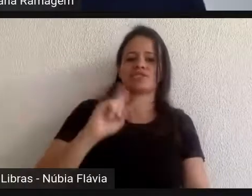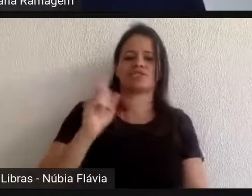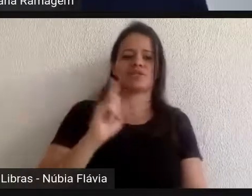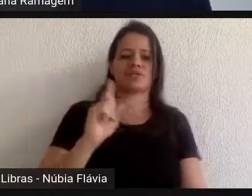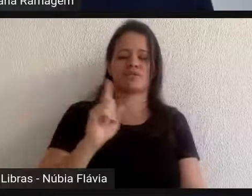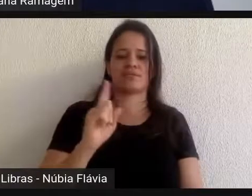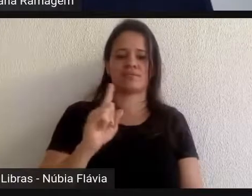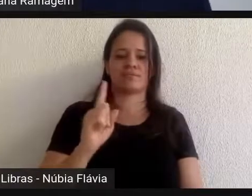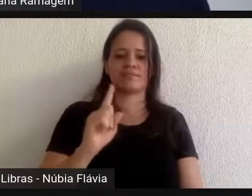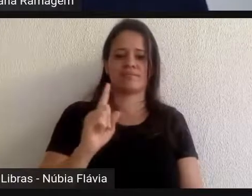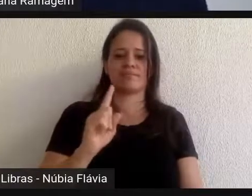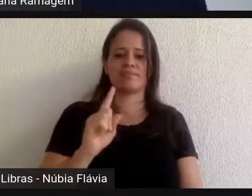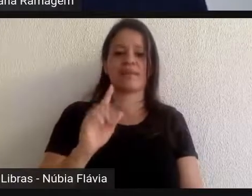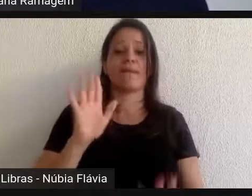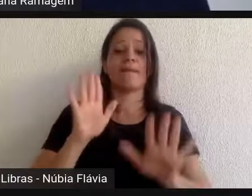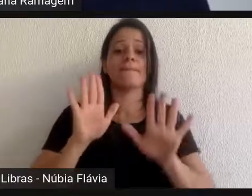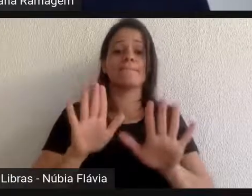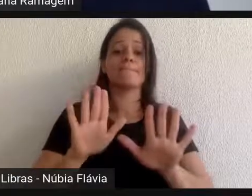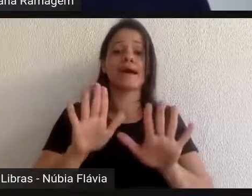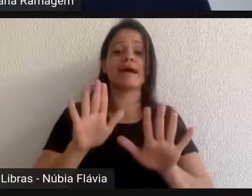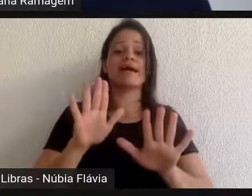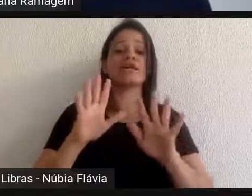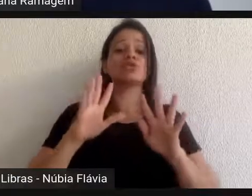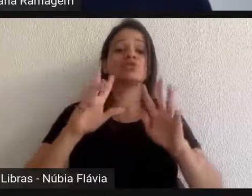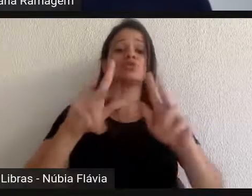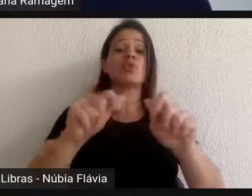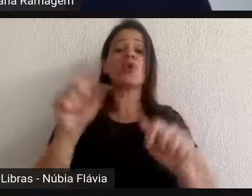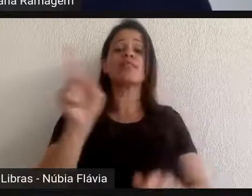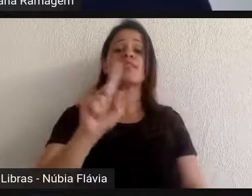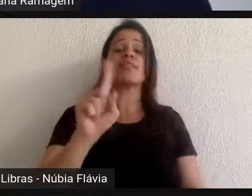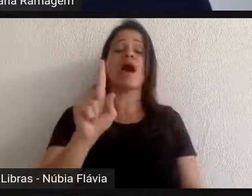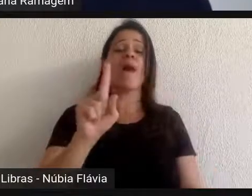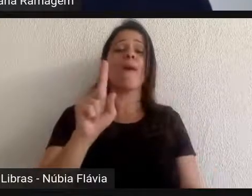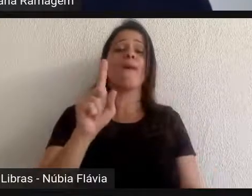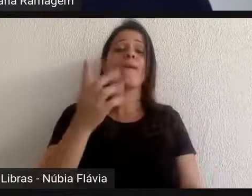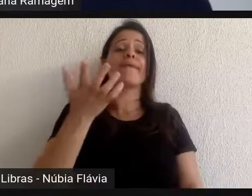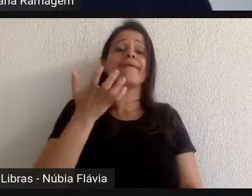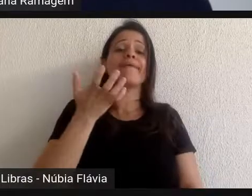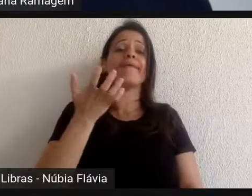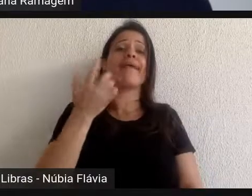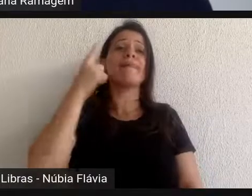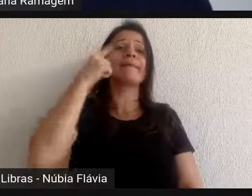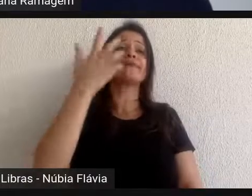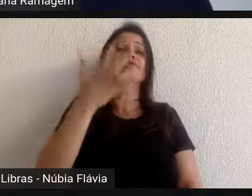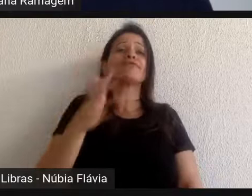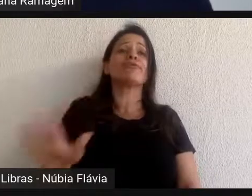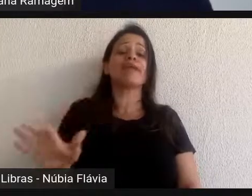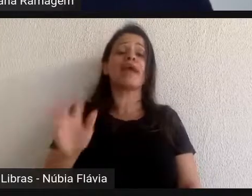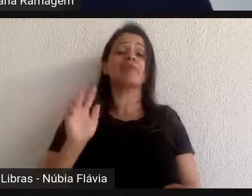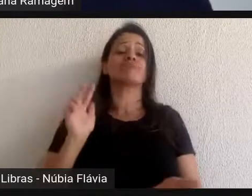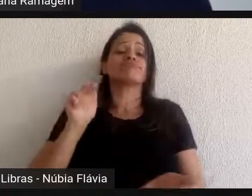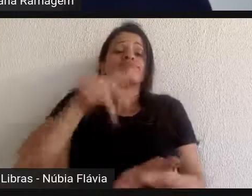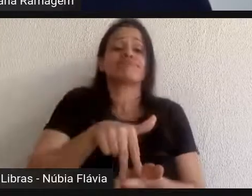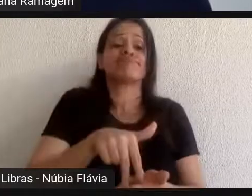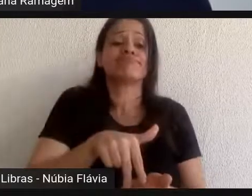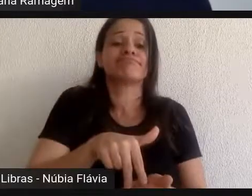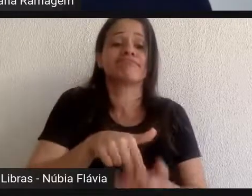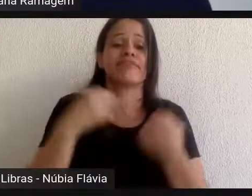mundo que contrarie isso. Mas nem todos estão dispostos a pagar o preço.